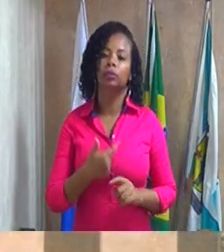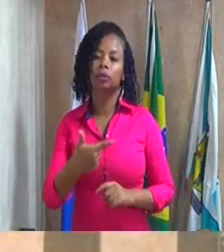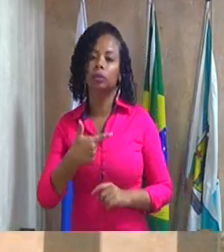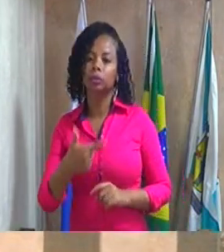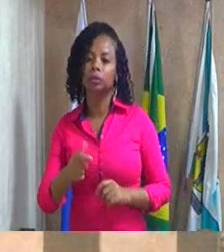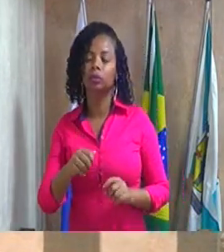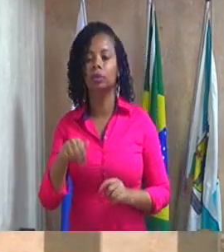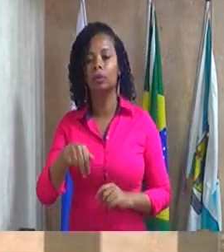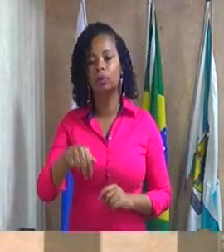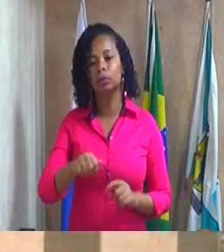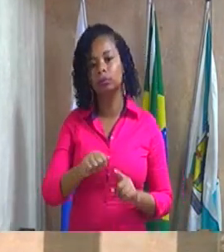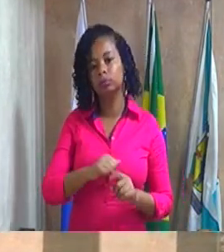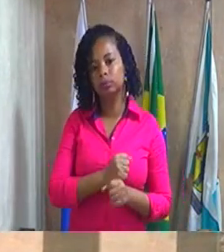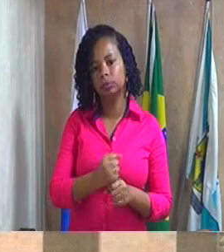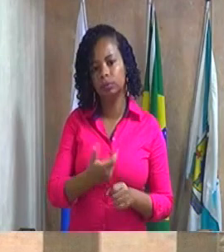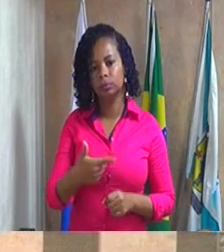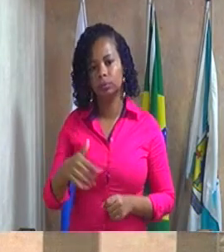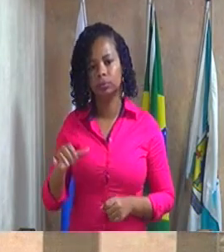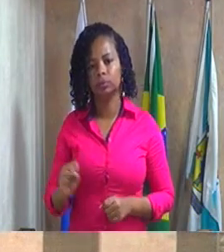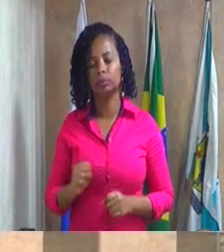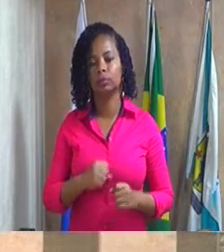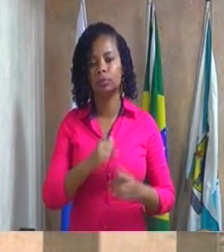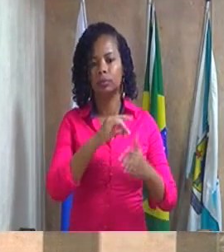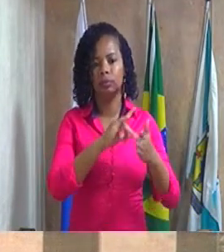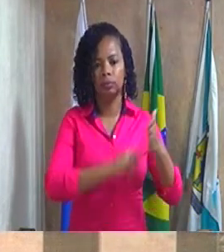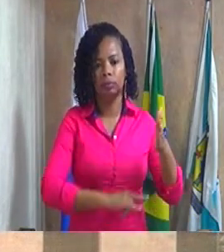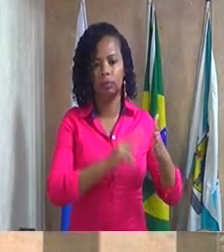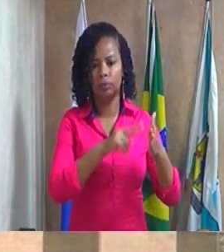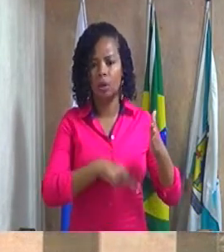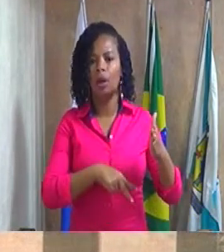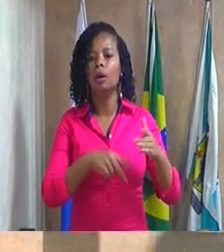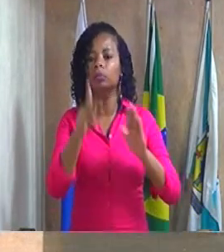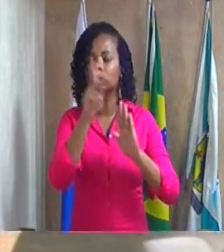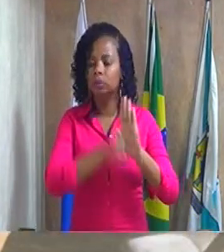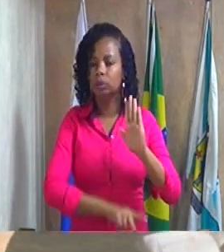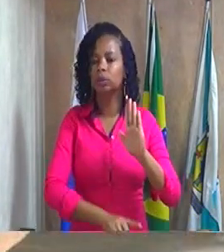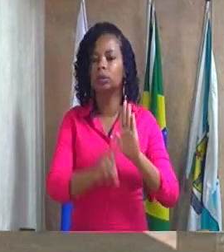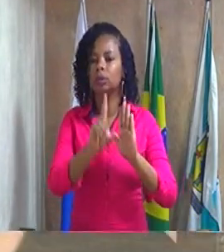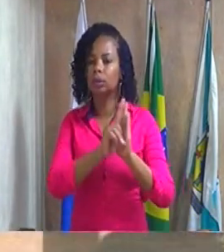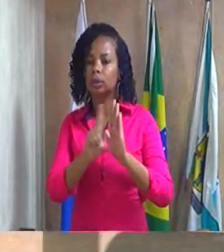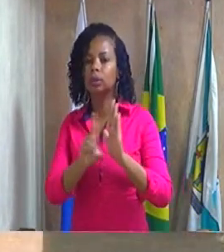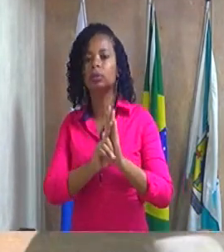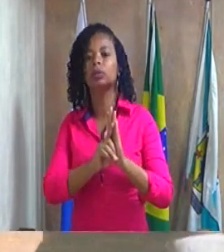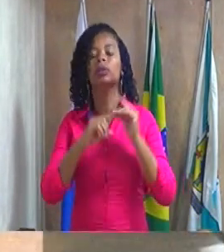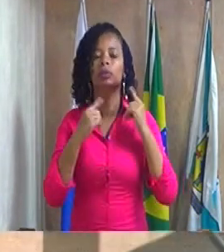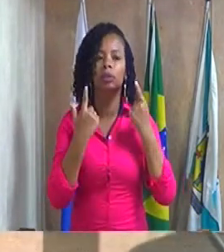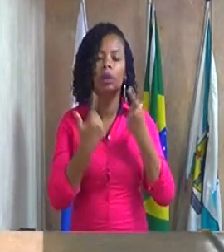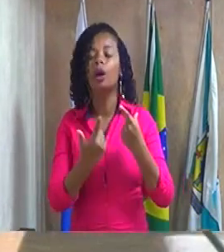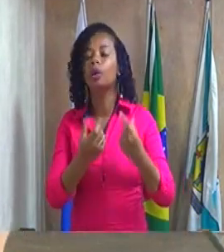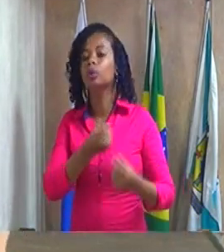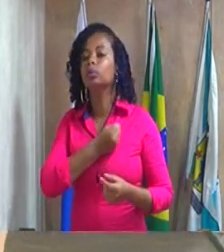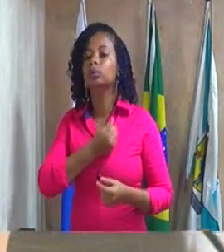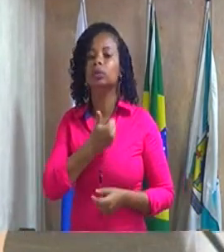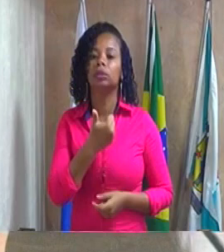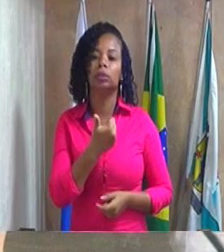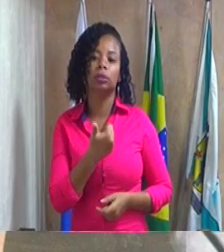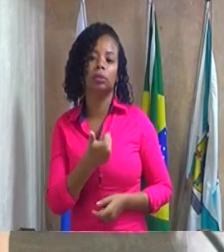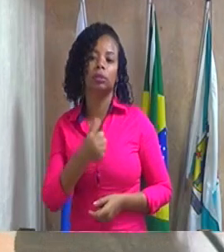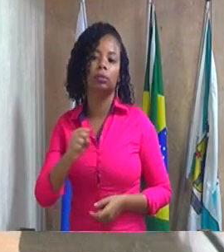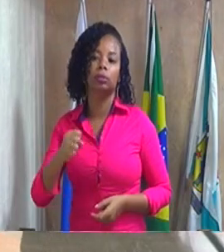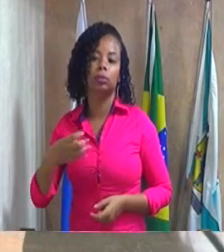2018. Expediente. Projeto de Decreto Legislativo número 184/2018.